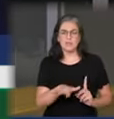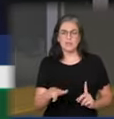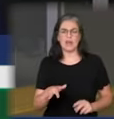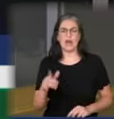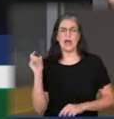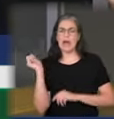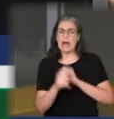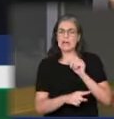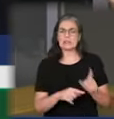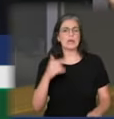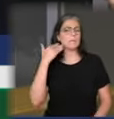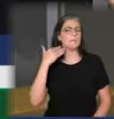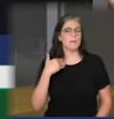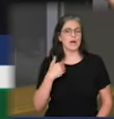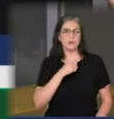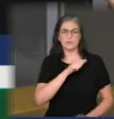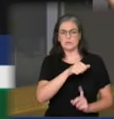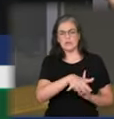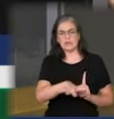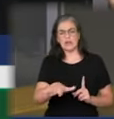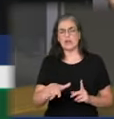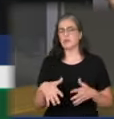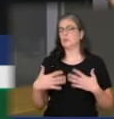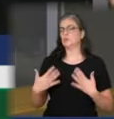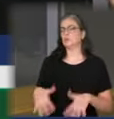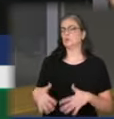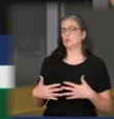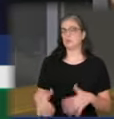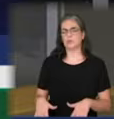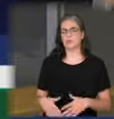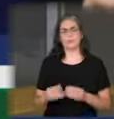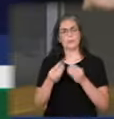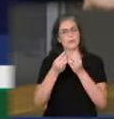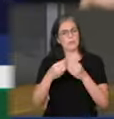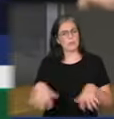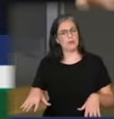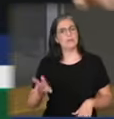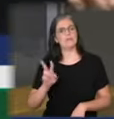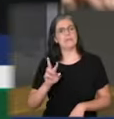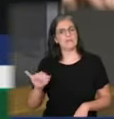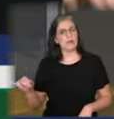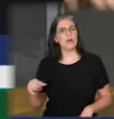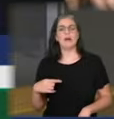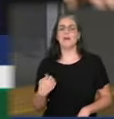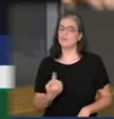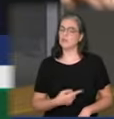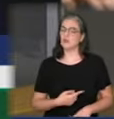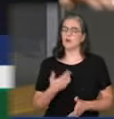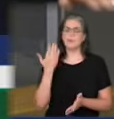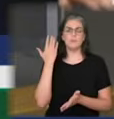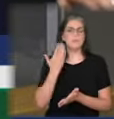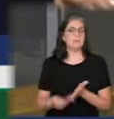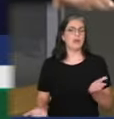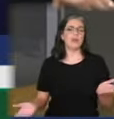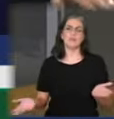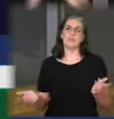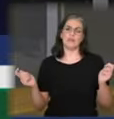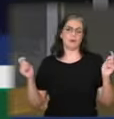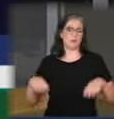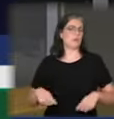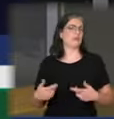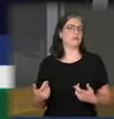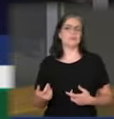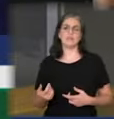do que atacar as nossas instituições. É fazer com que percamos a credibilidade